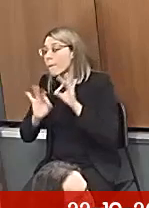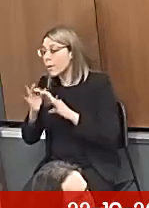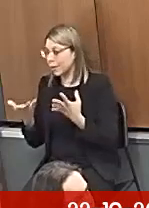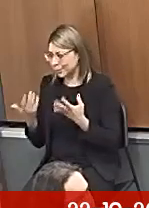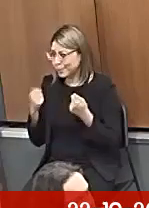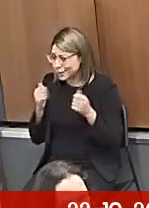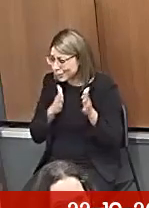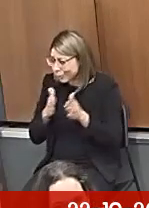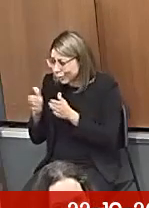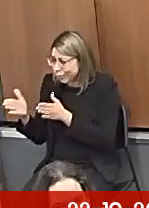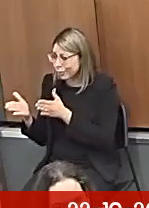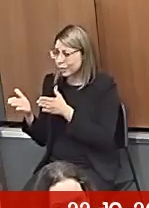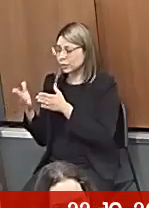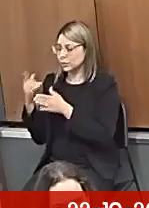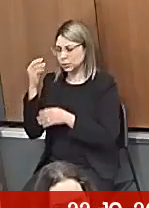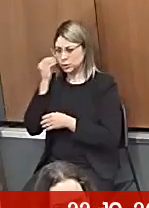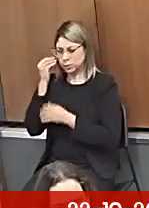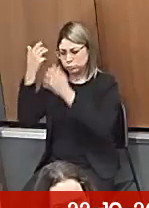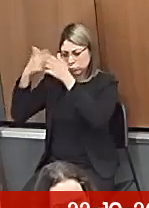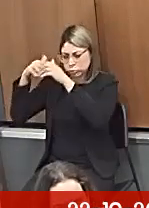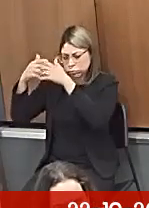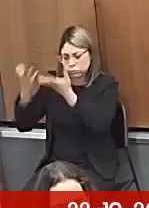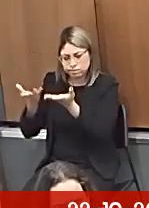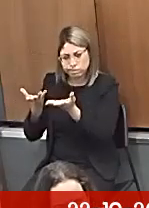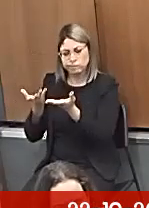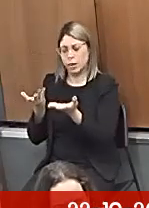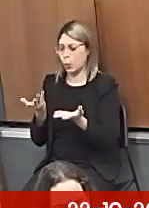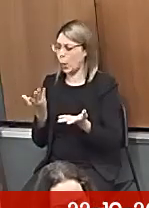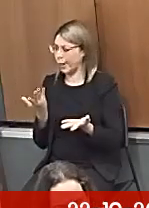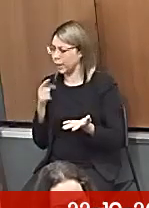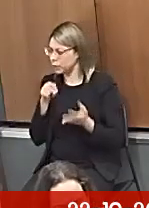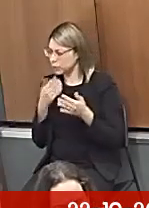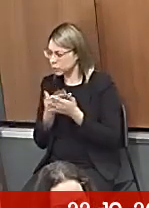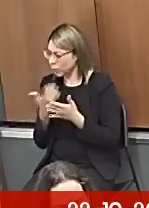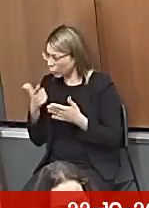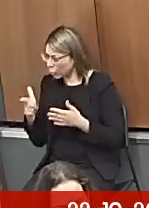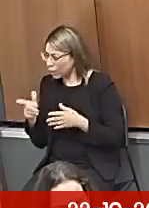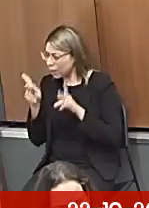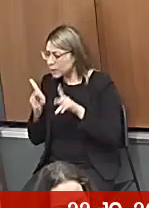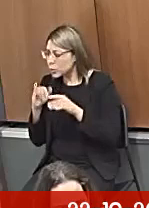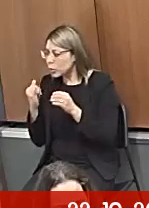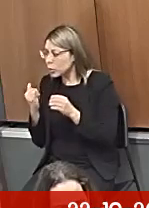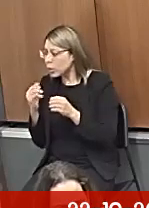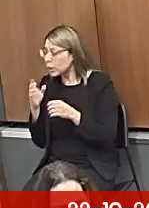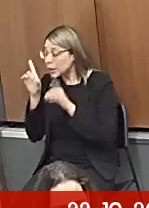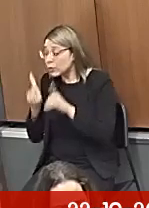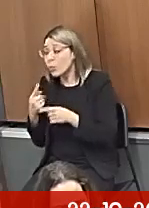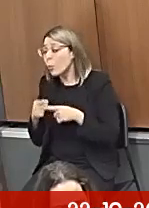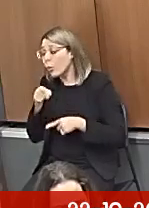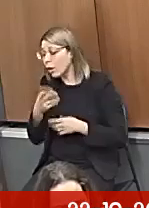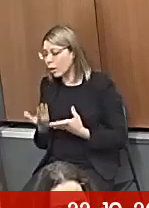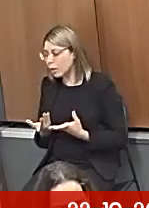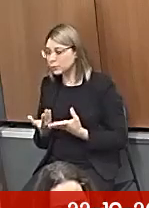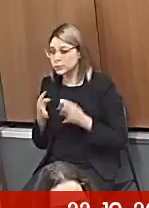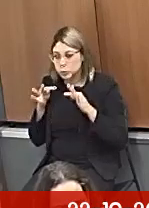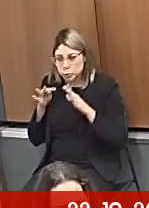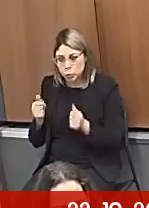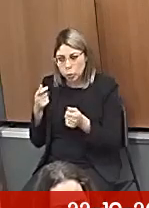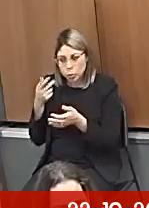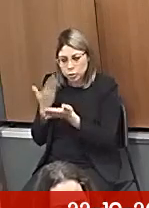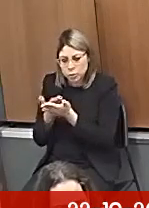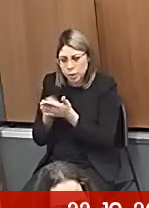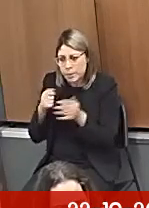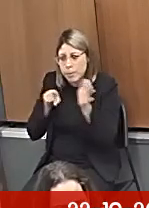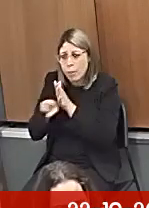né, tentar repensar e questionar para essa escola. Olha, você não tem pessoa com deficiência, por quê? Todas as escolas têm que ser